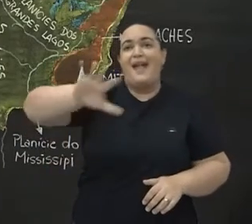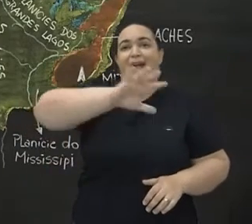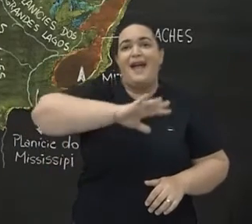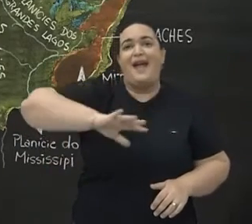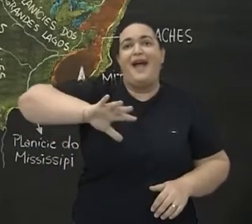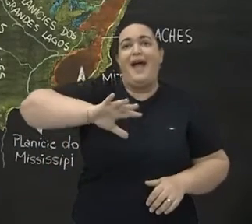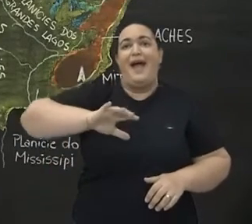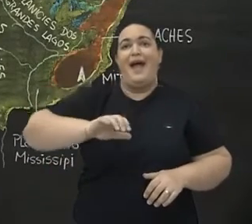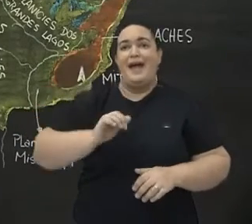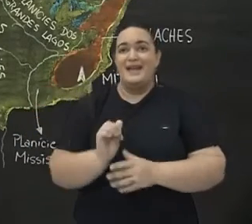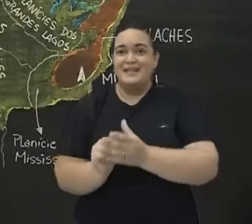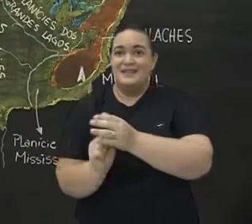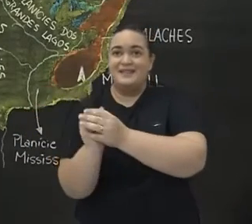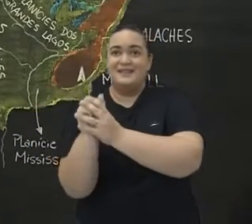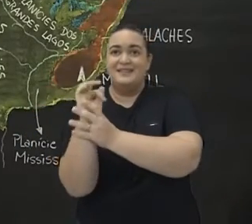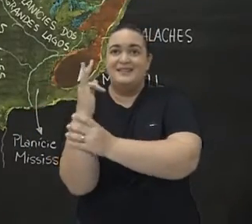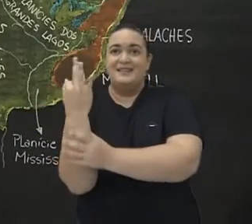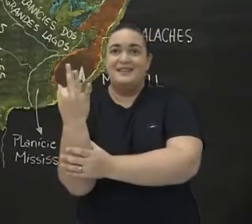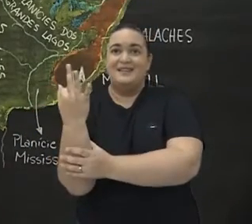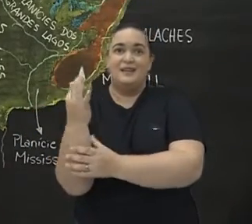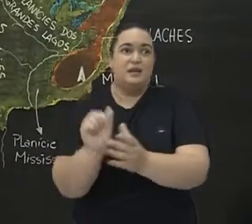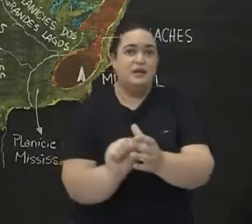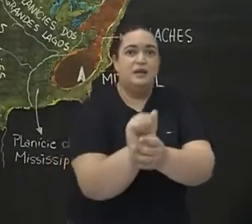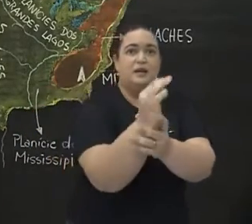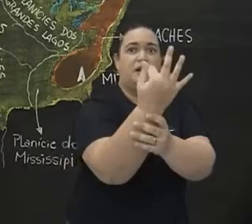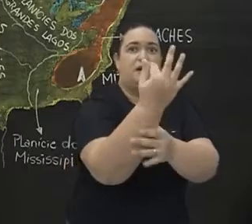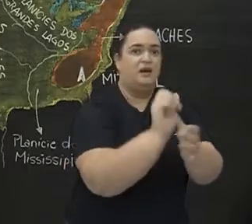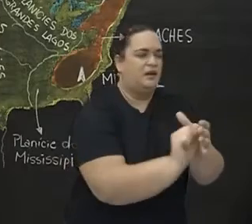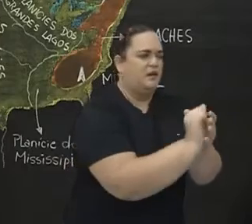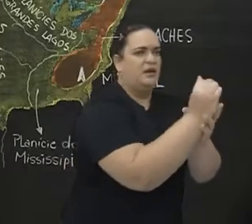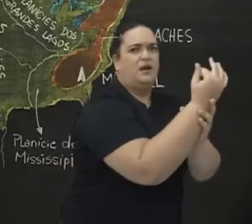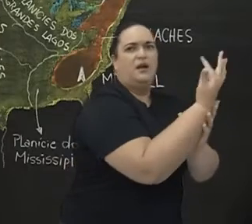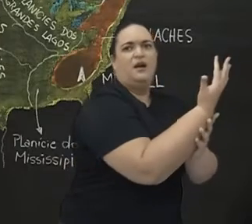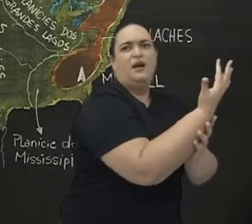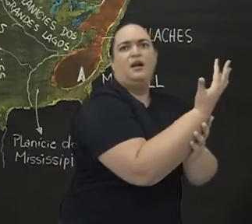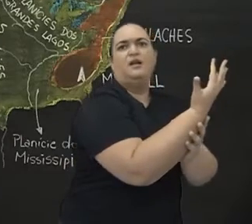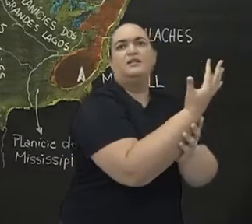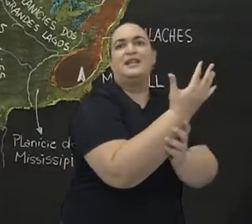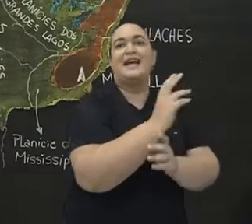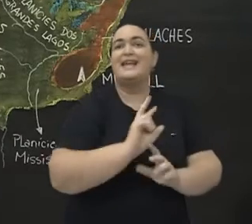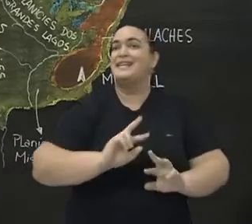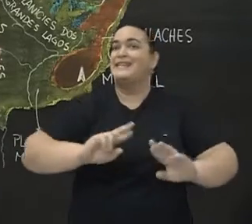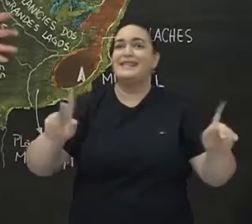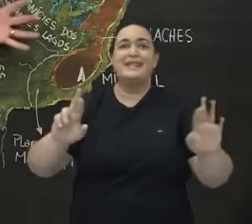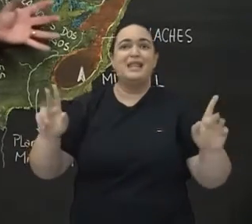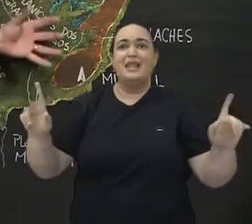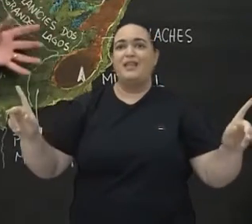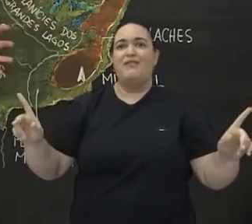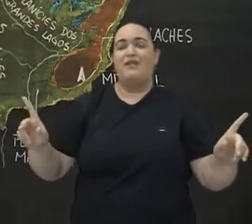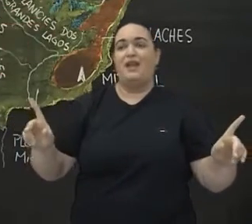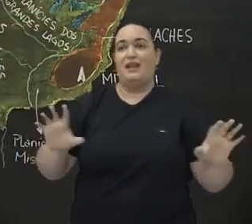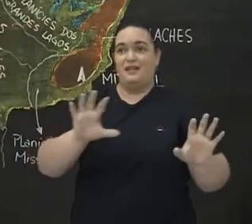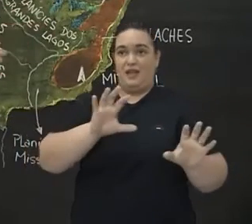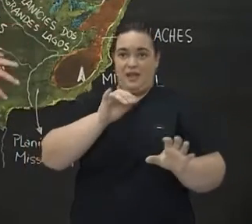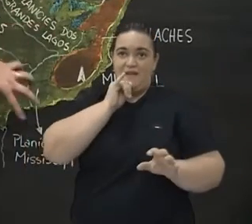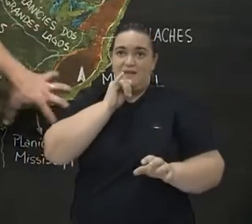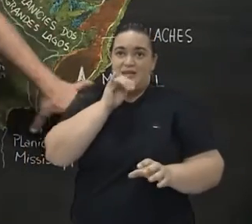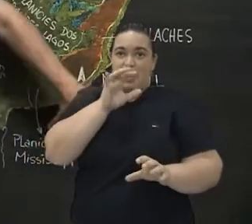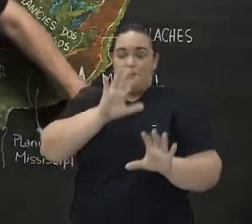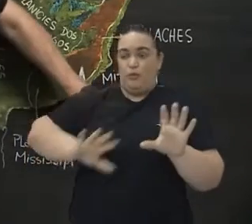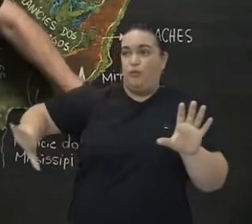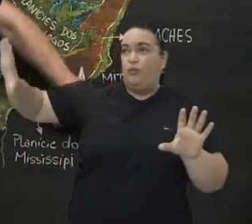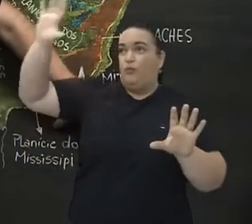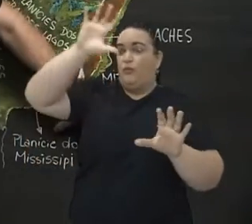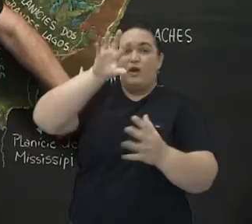formação vegetal bem diferenciada. Enquanto nós temos a região de pradaria mais no centro,